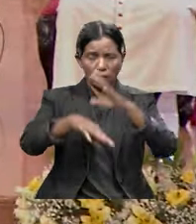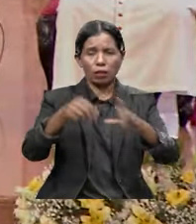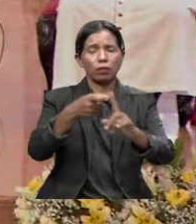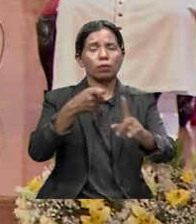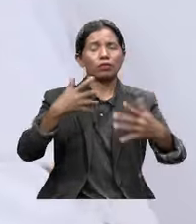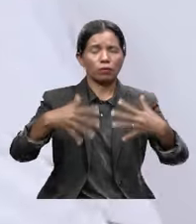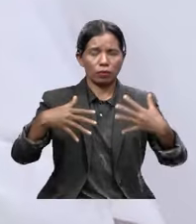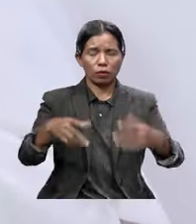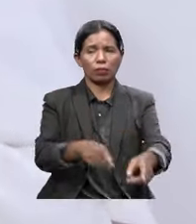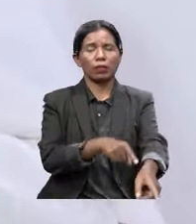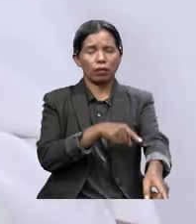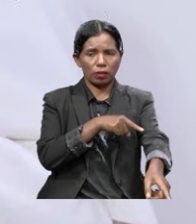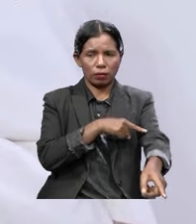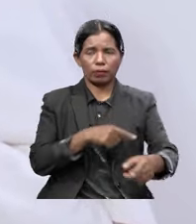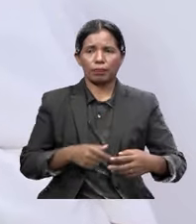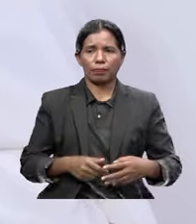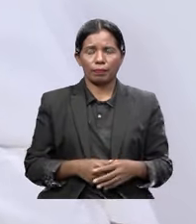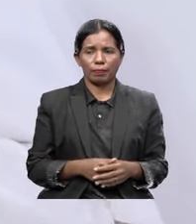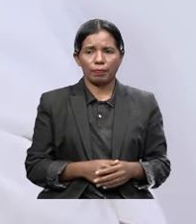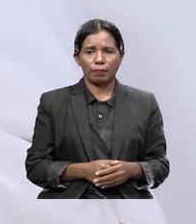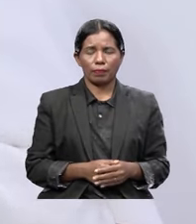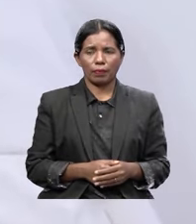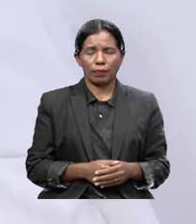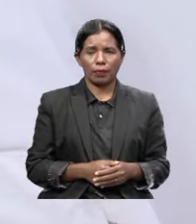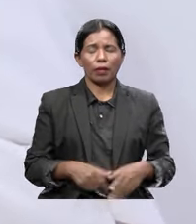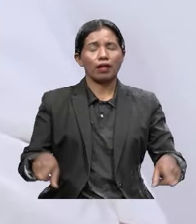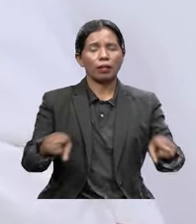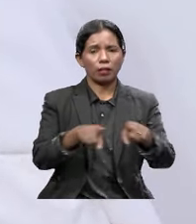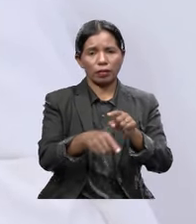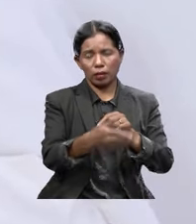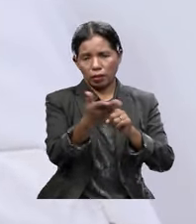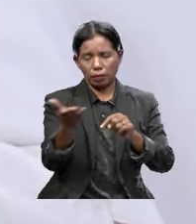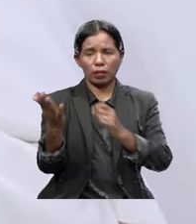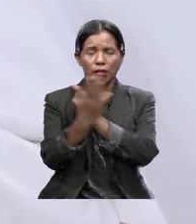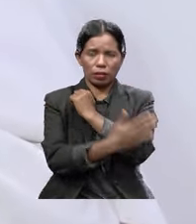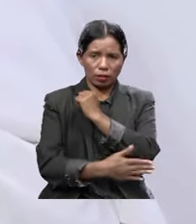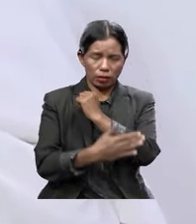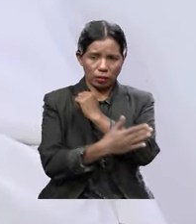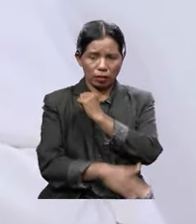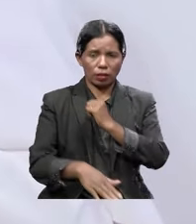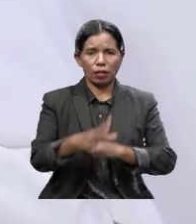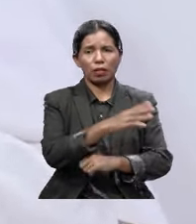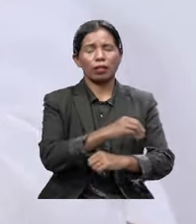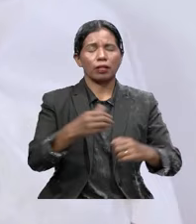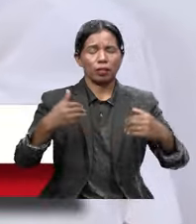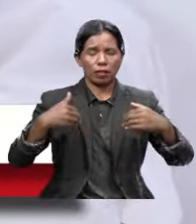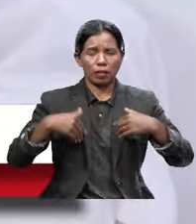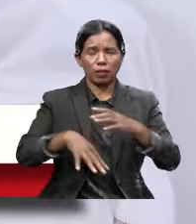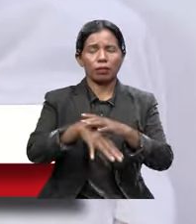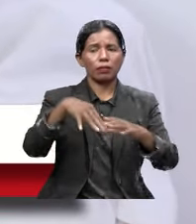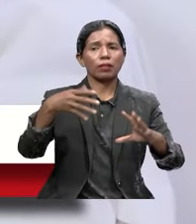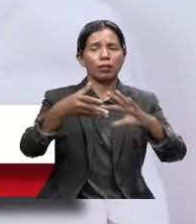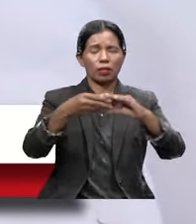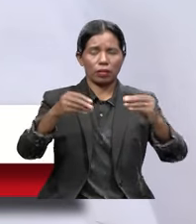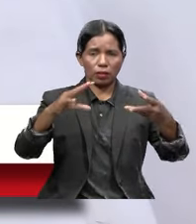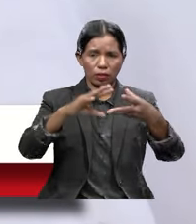Nebenaruk. Necessita hoje de um... Nunemos e minha nação, nebe e abutmeti na história